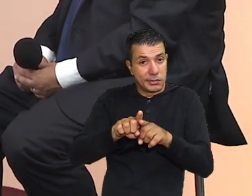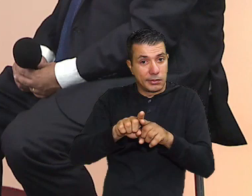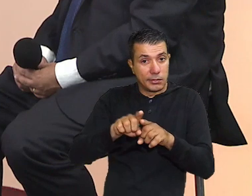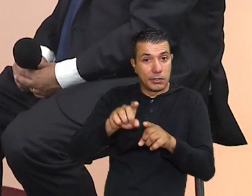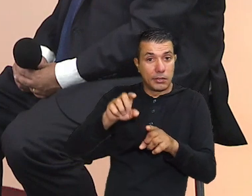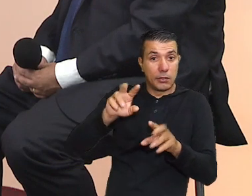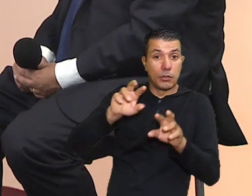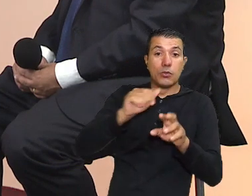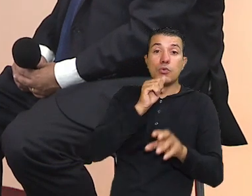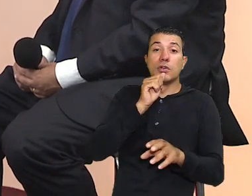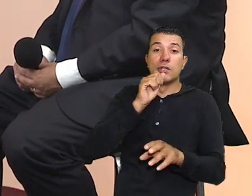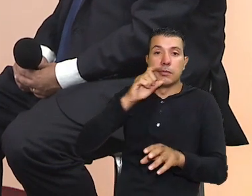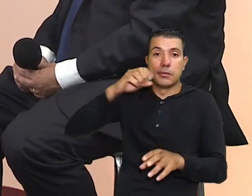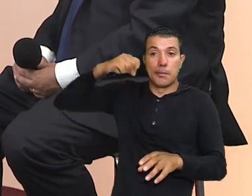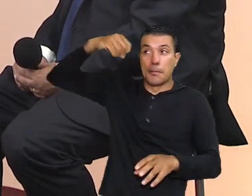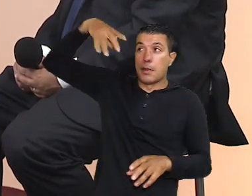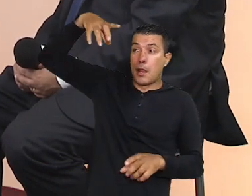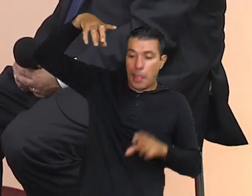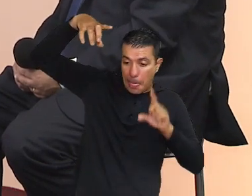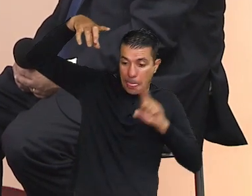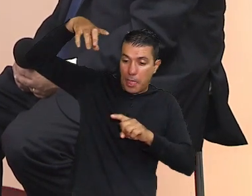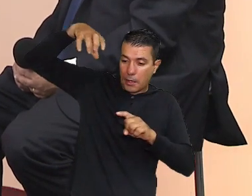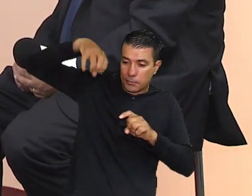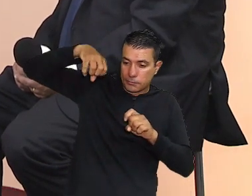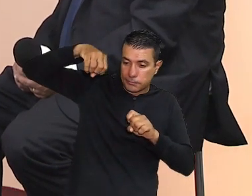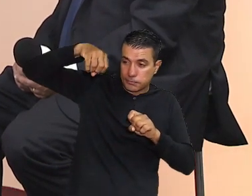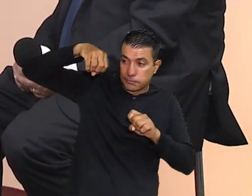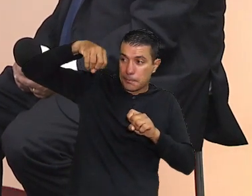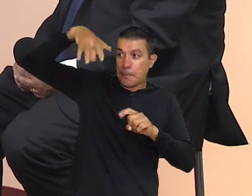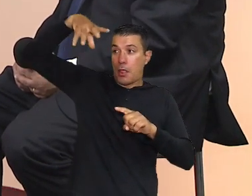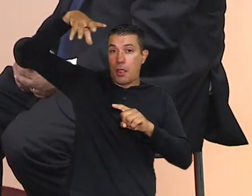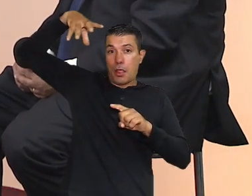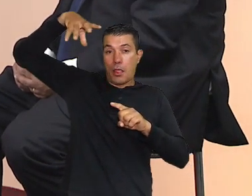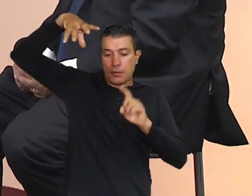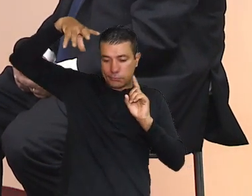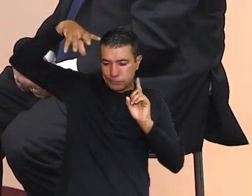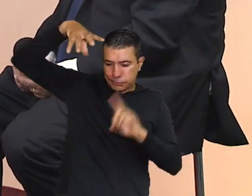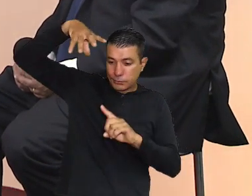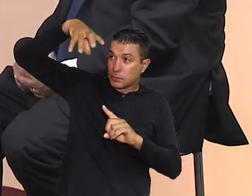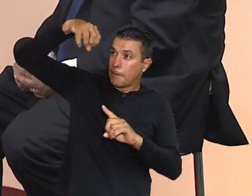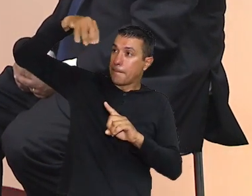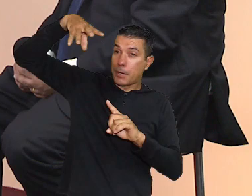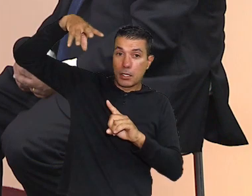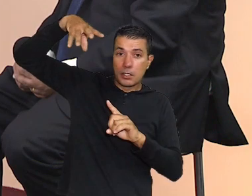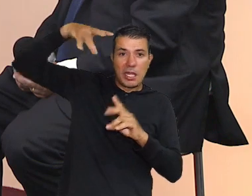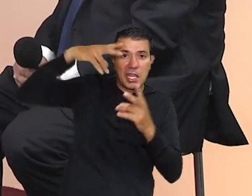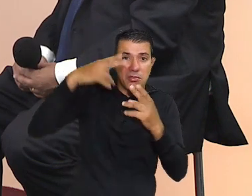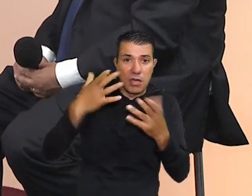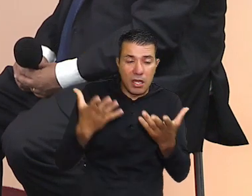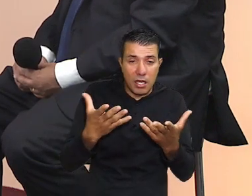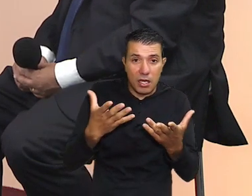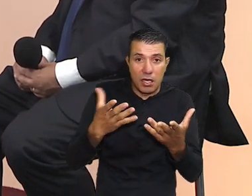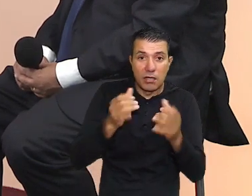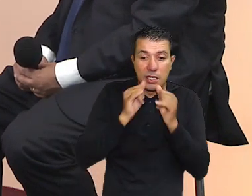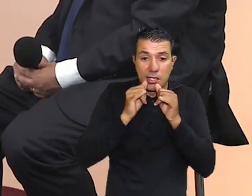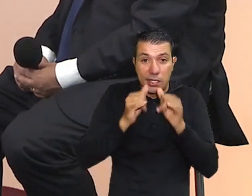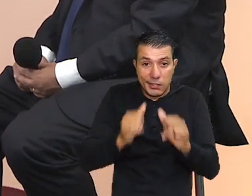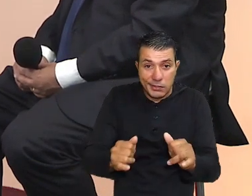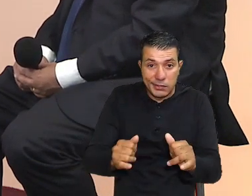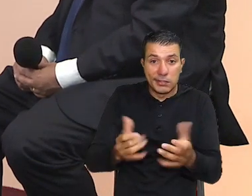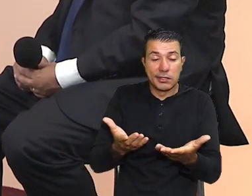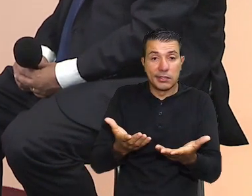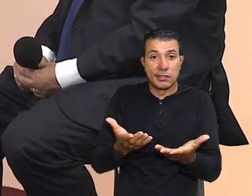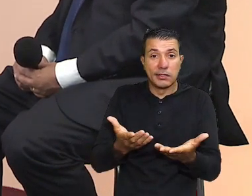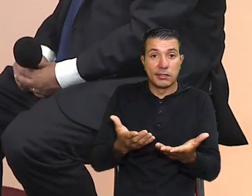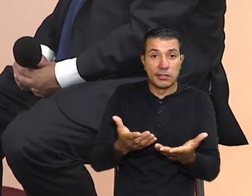lâmpada, é como se apertasse o interruptor e tudo se desligasse. E a luz, ela volta para a fonte de energia lá, que no caso